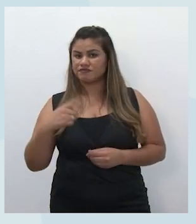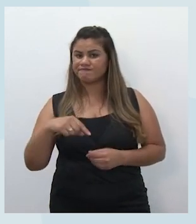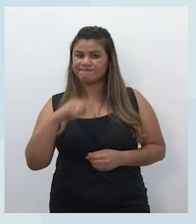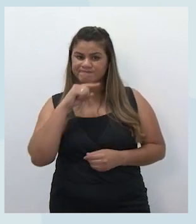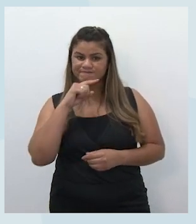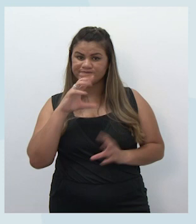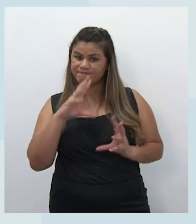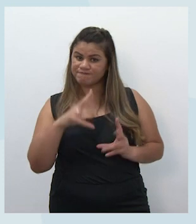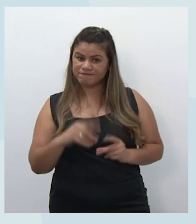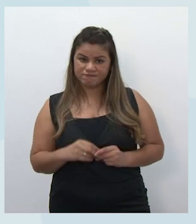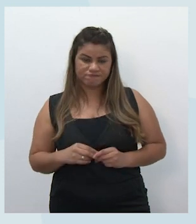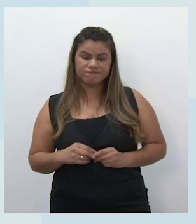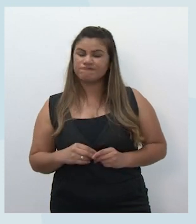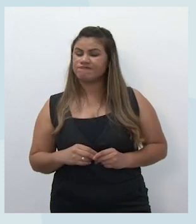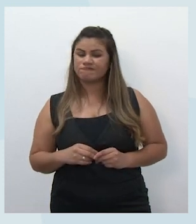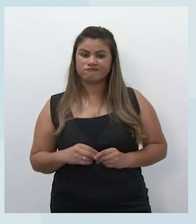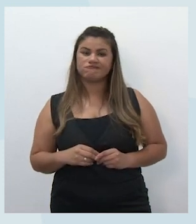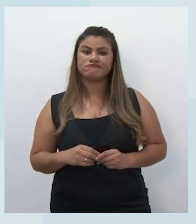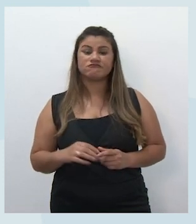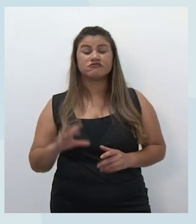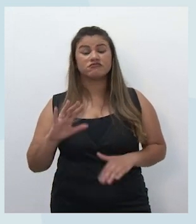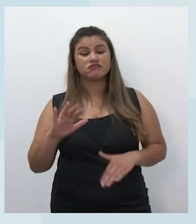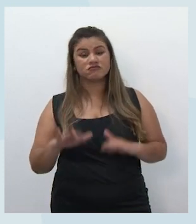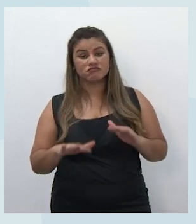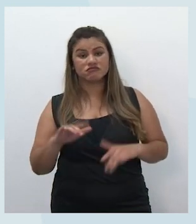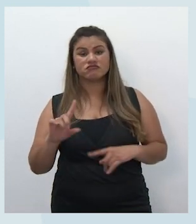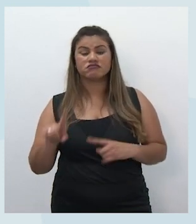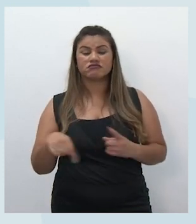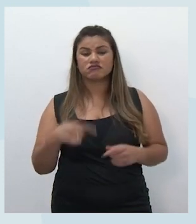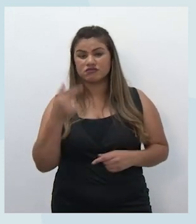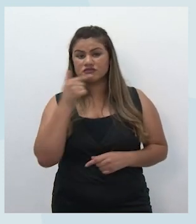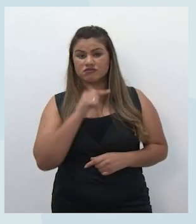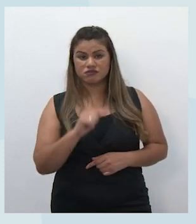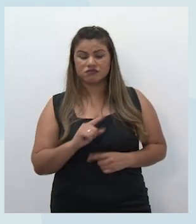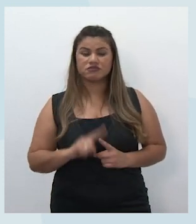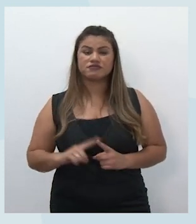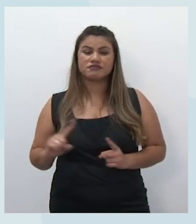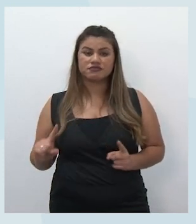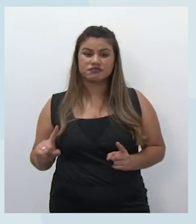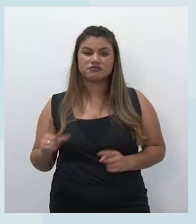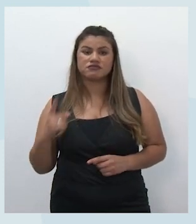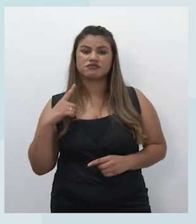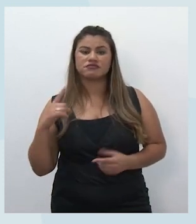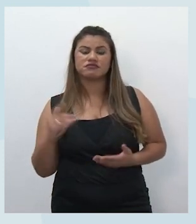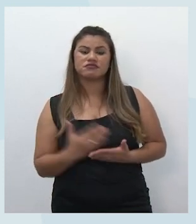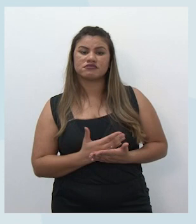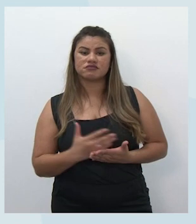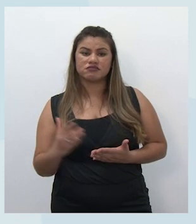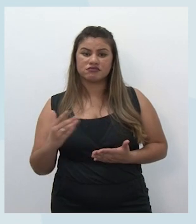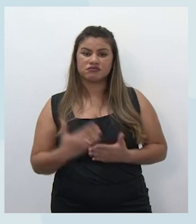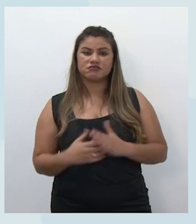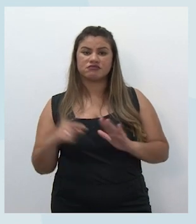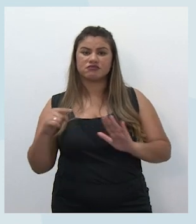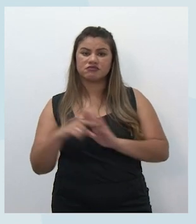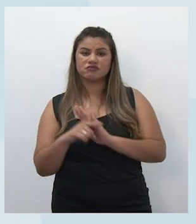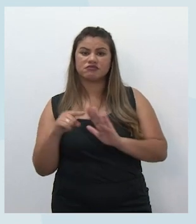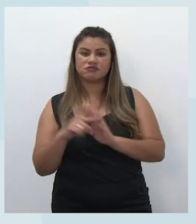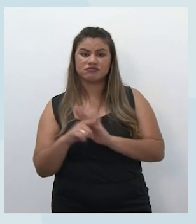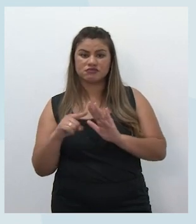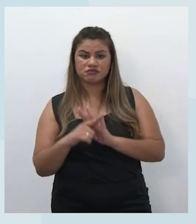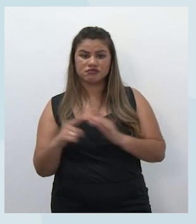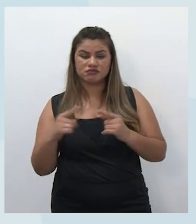a situação de aprendizagem toda, talvez em algum outro momento a gente possa, mas aqui tem algumas questões que cada um